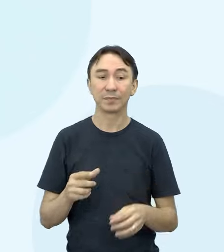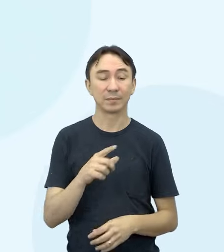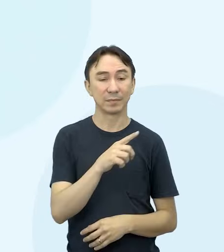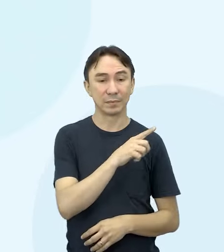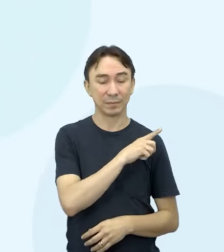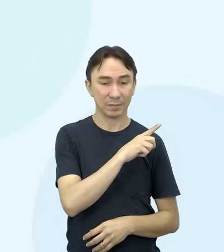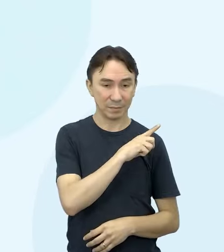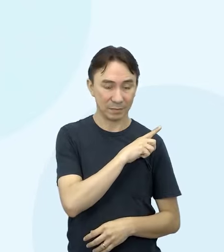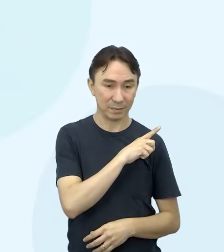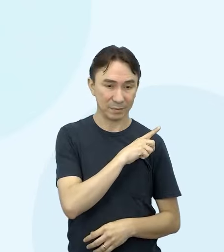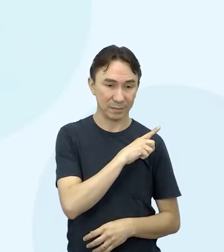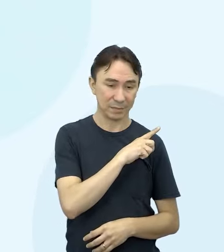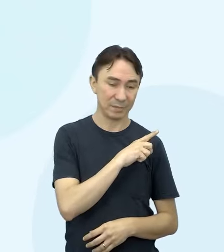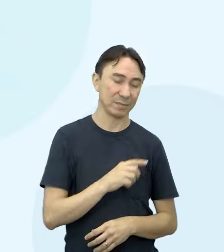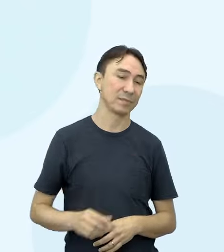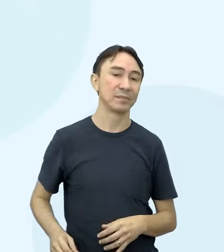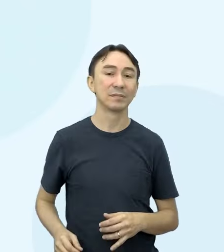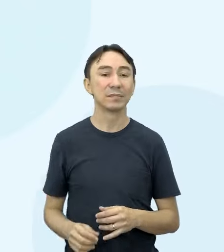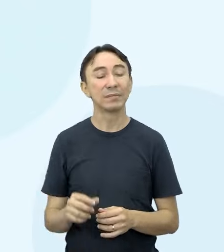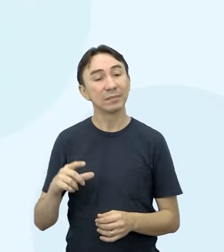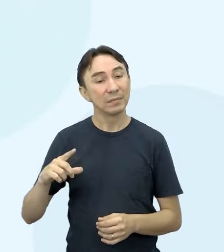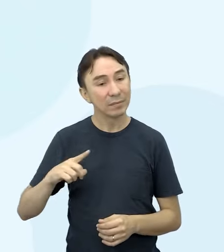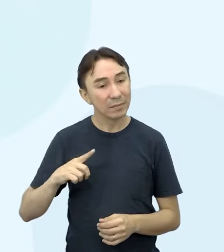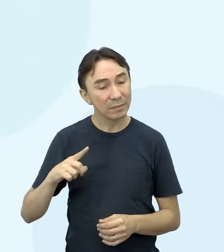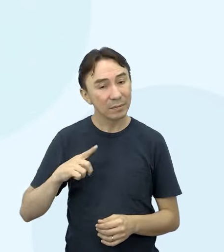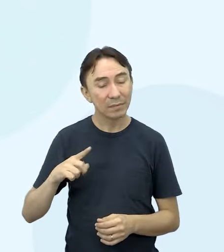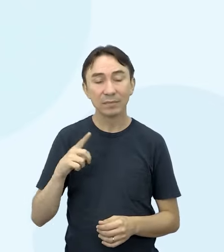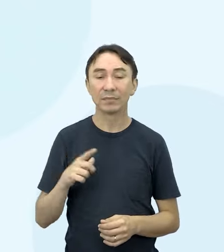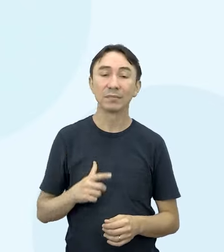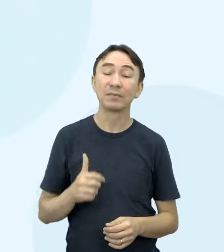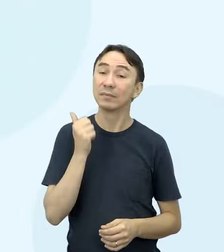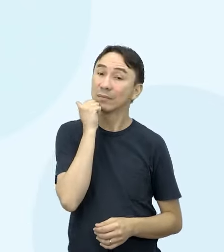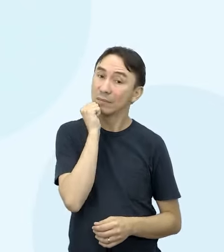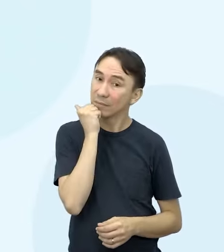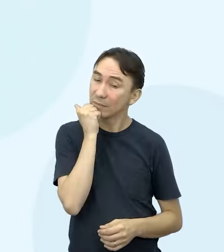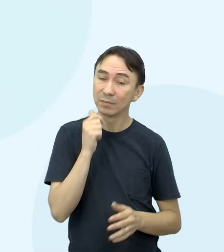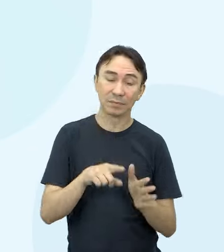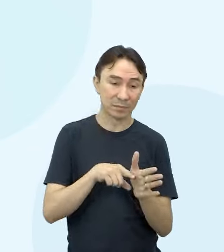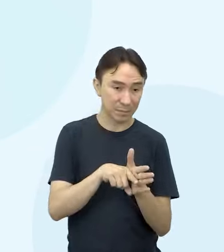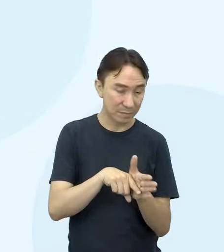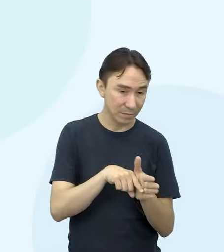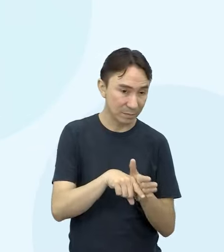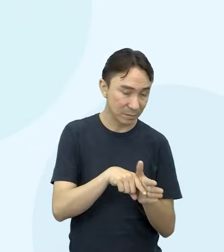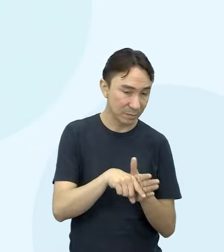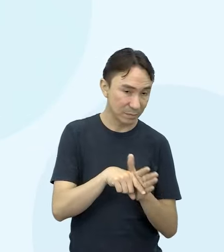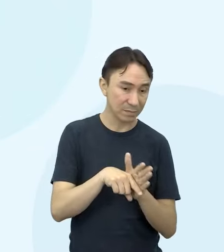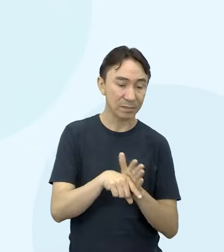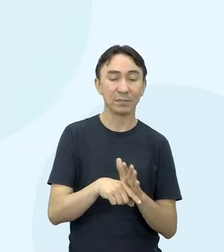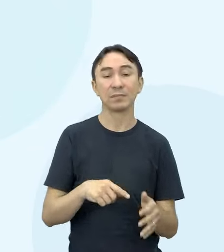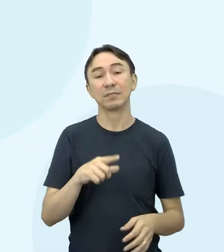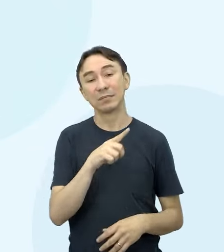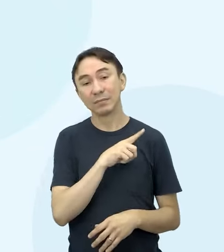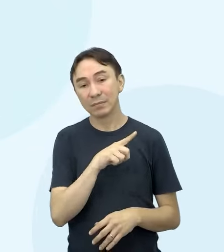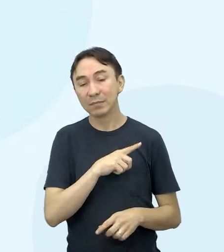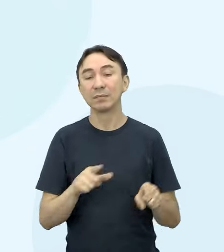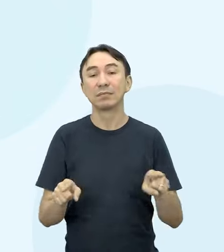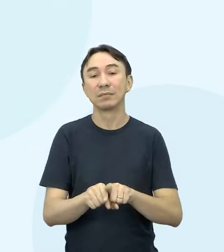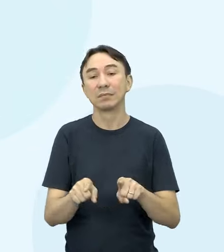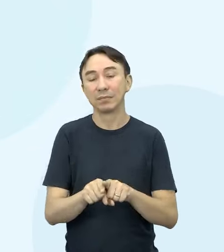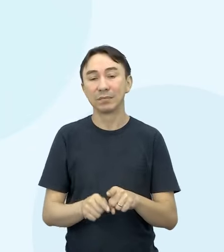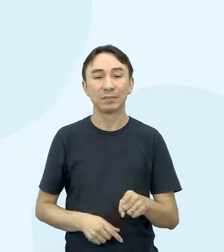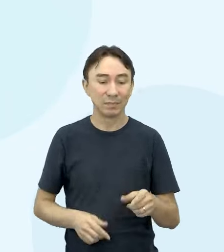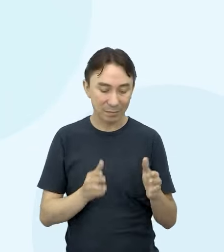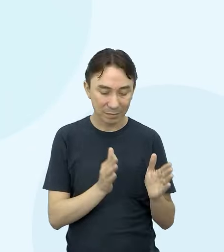olha, quando a gente fala dos eixos de investigação científica, né, processos criativos,